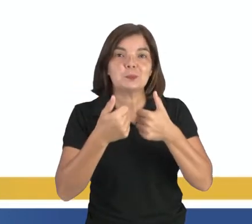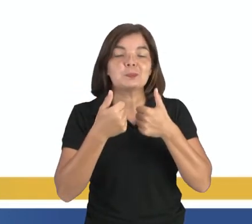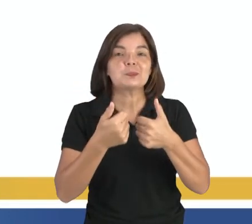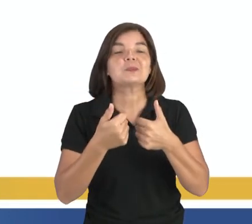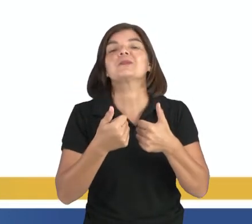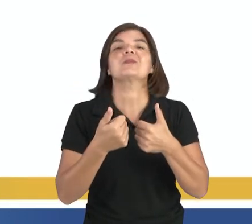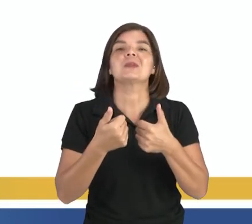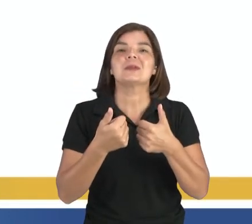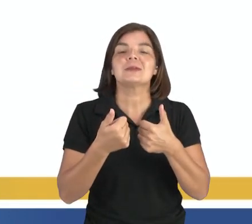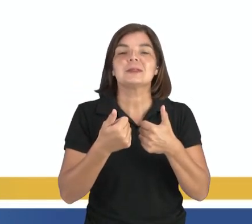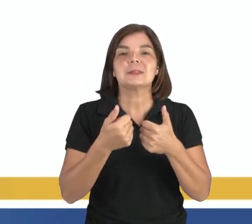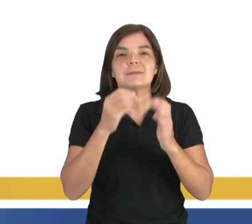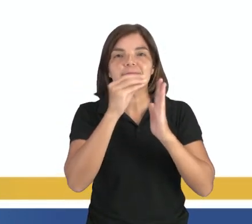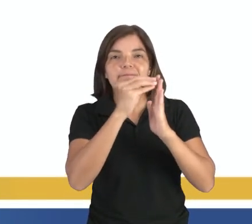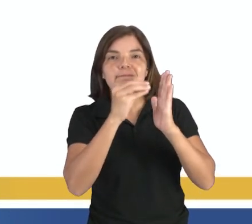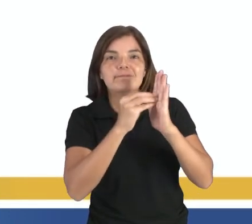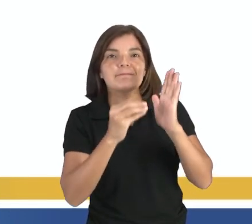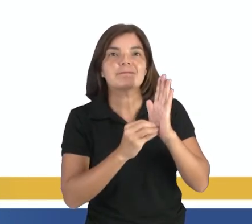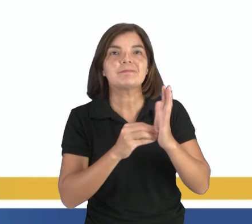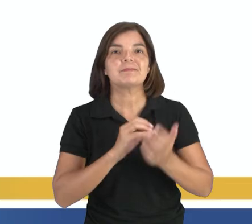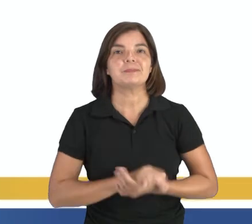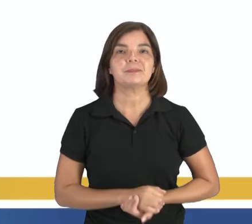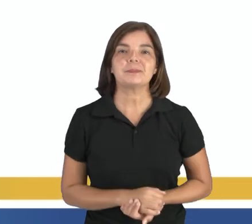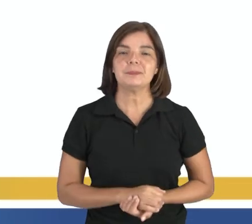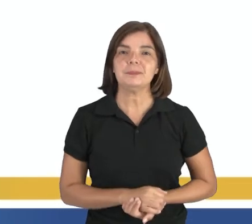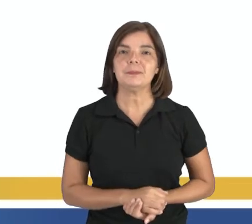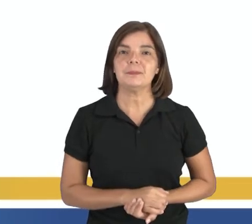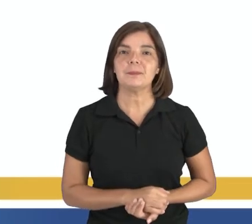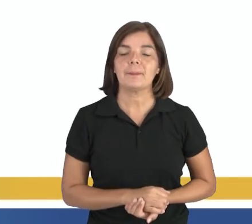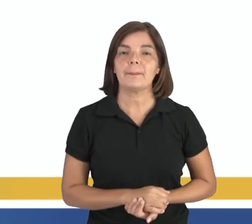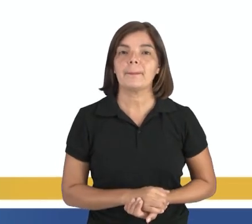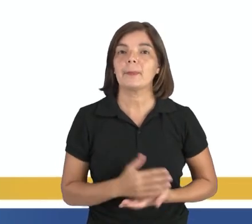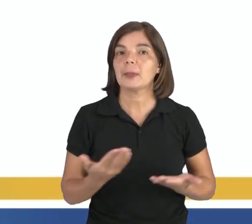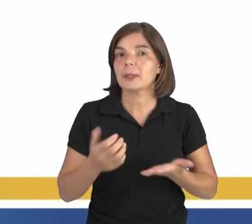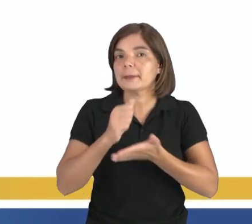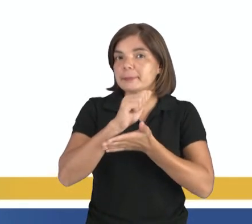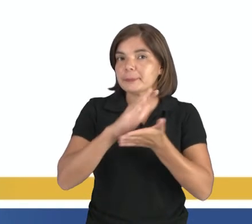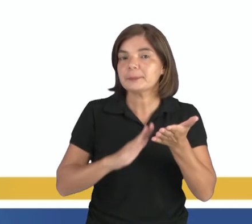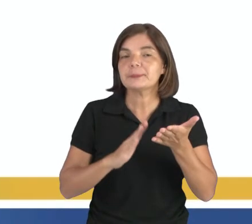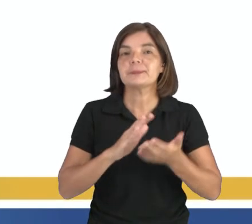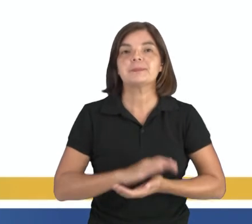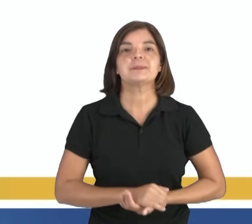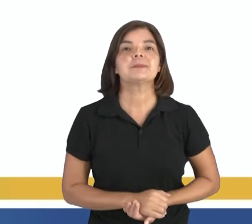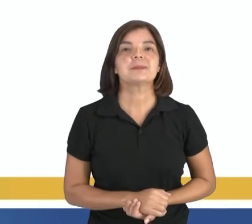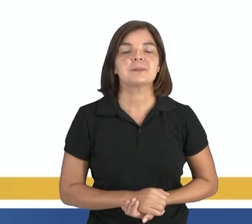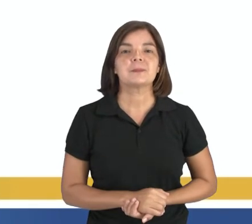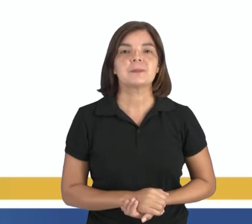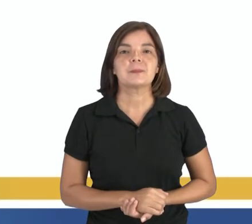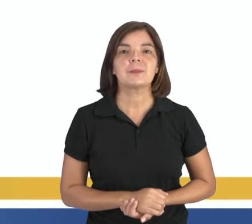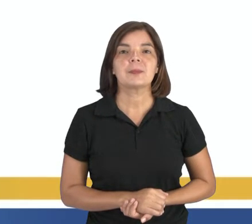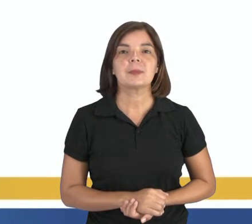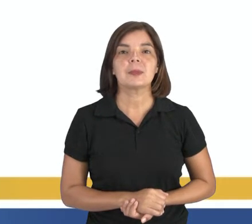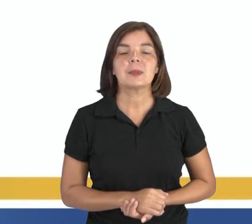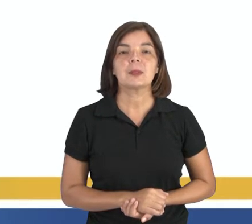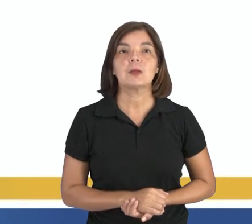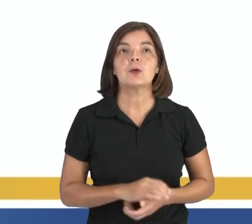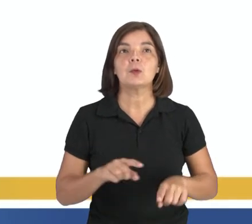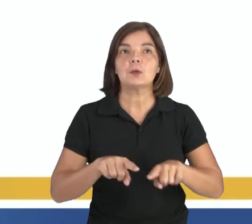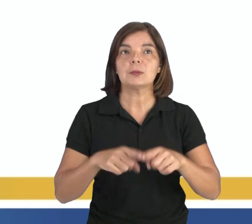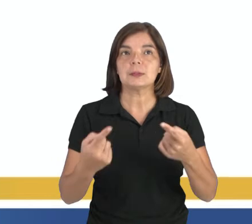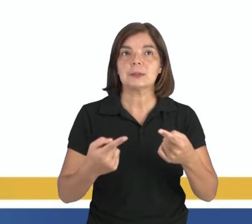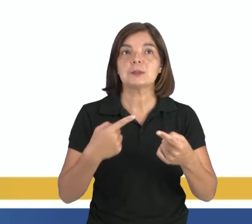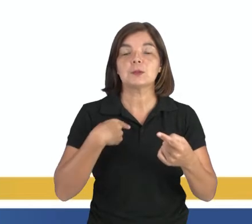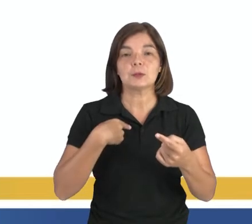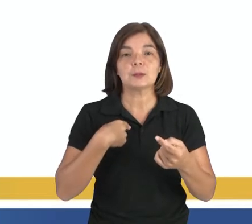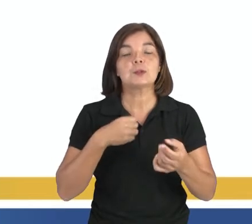nesses pontos, tá? Vamos para o nosso exercitando. Os ingressos seriam